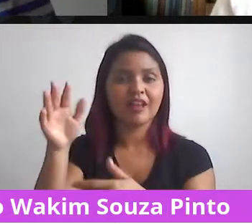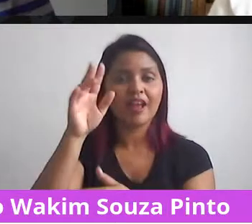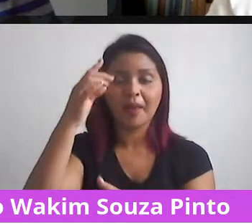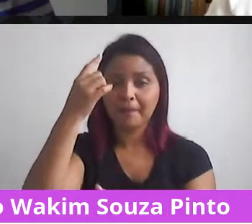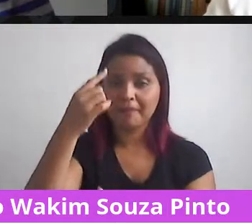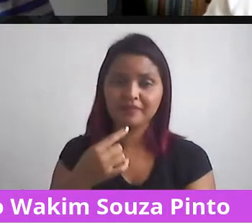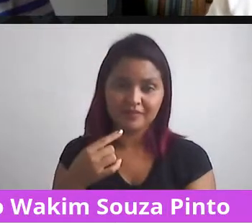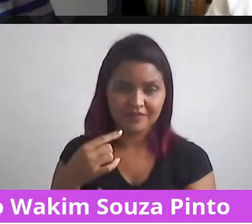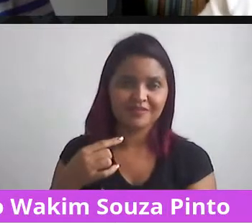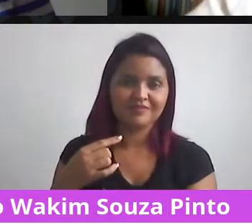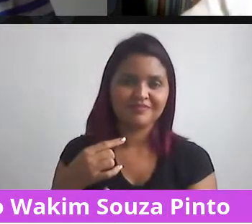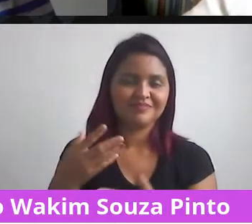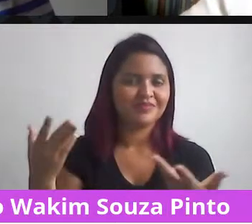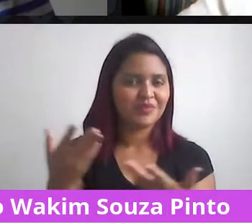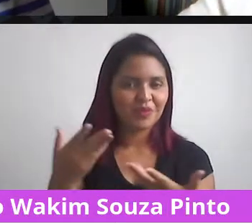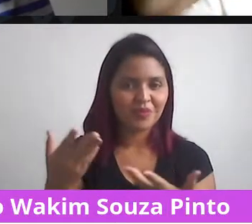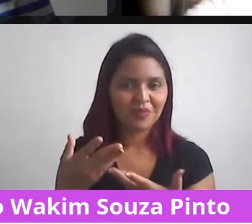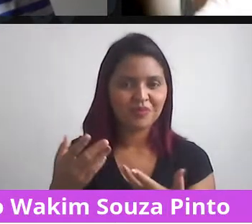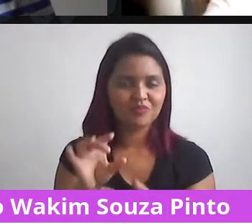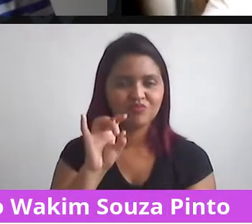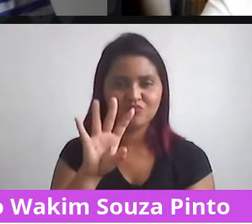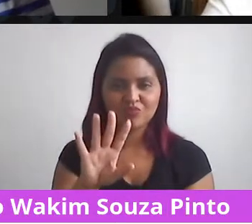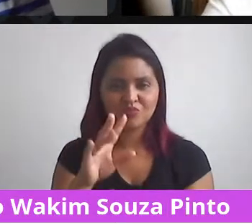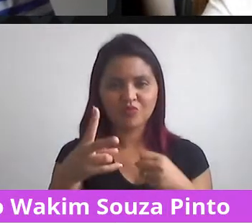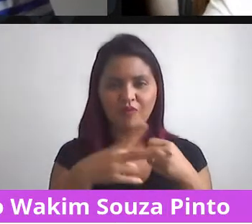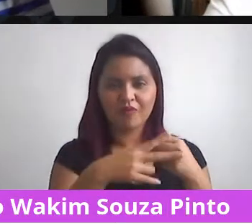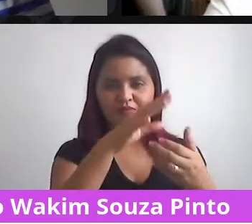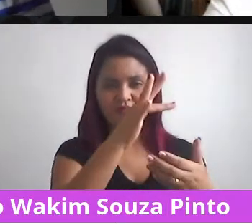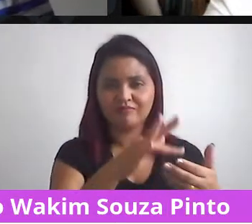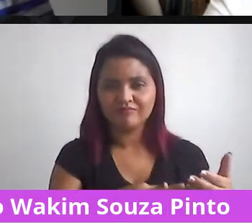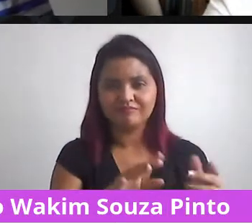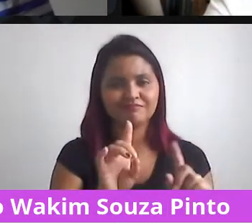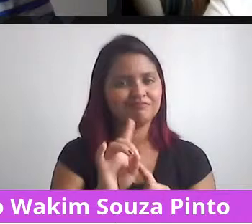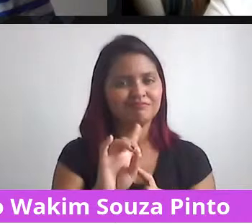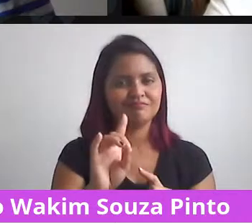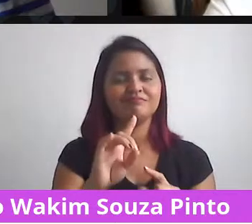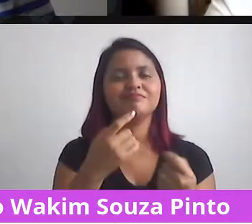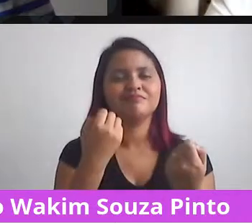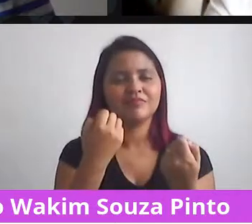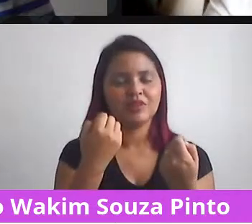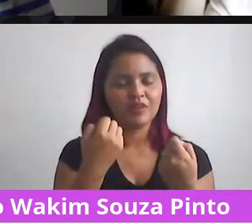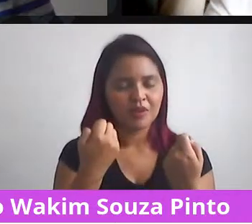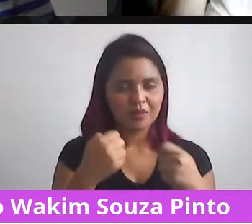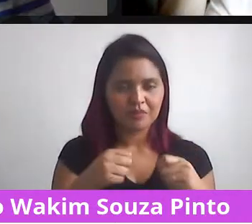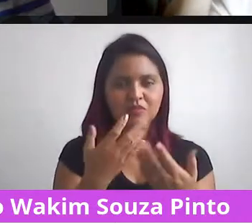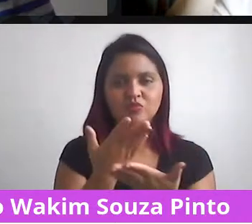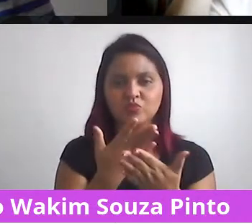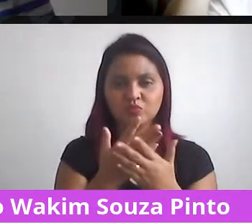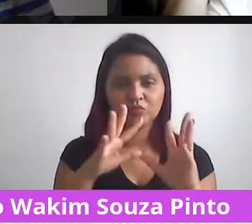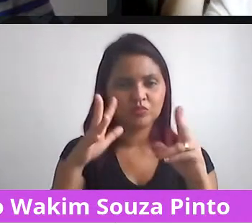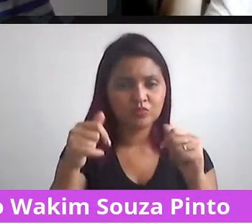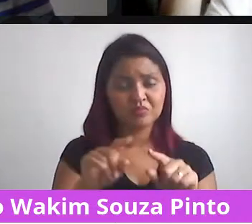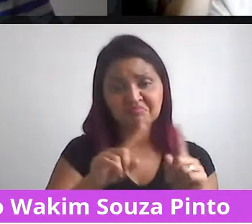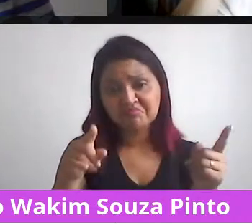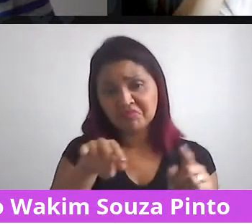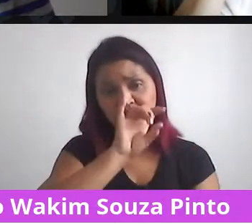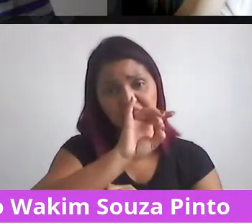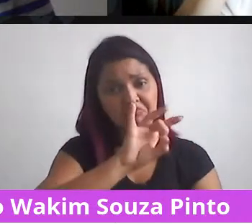realmente, hoje não dá para estudar o texto só verbal. Mas é lógico que cada um de nós, né, trabalha realmente